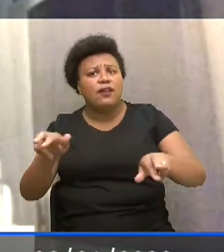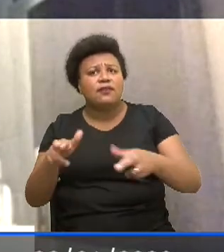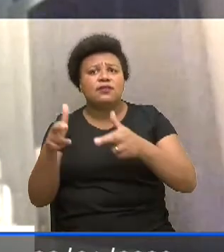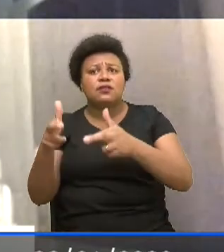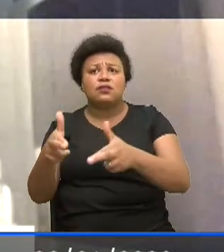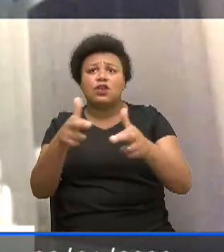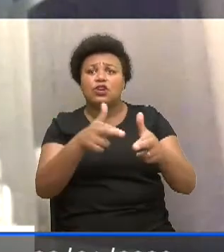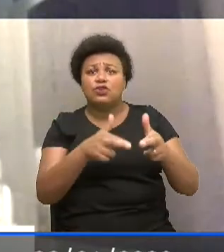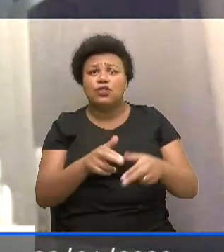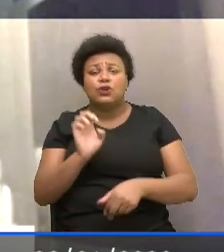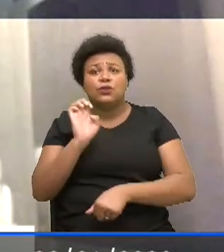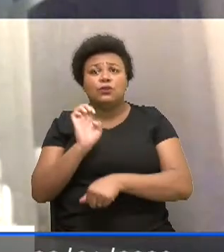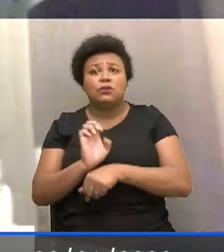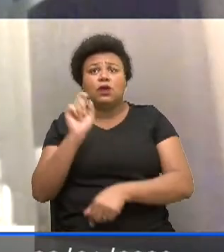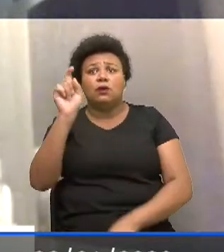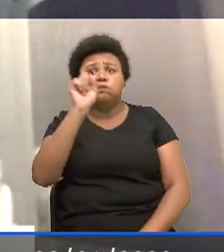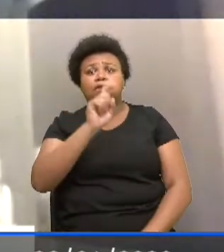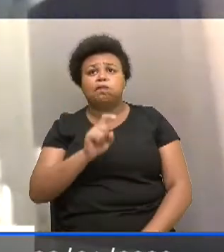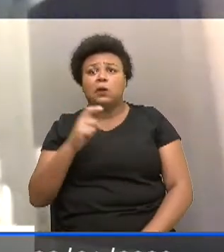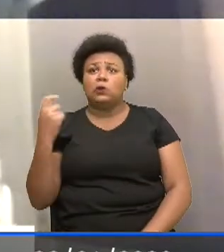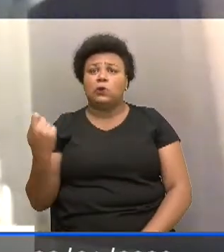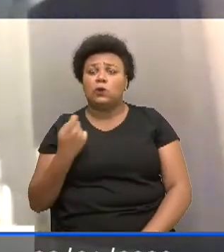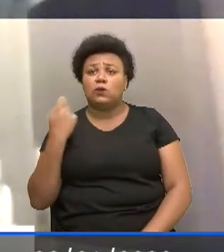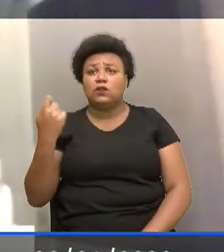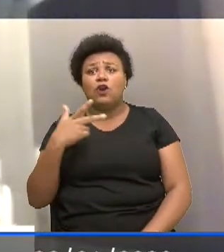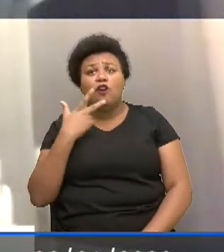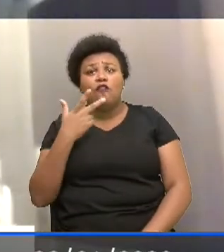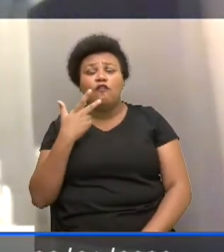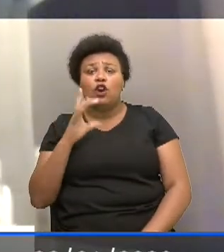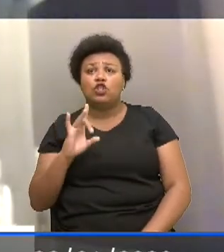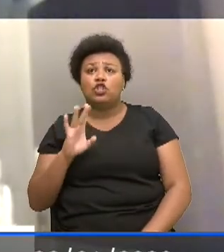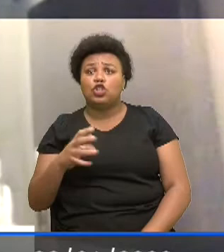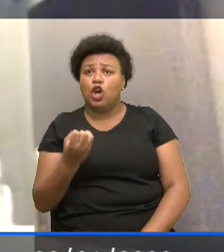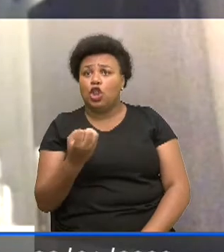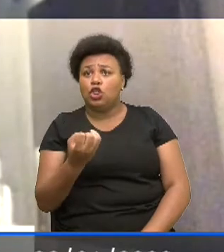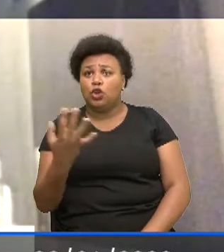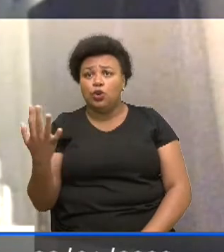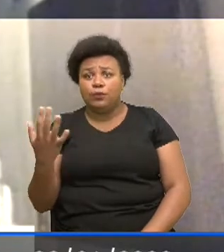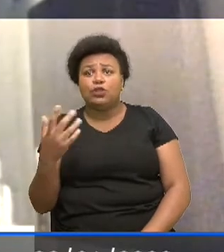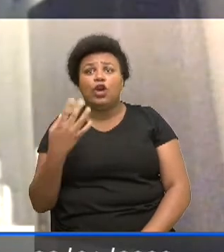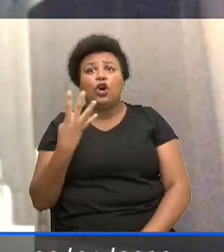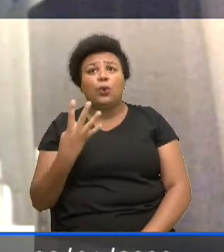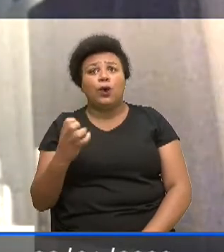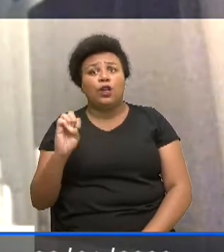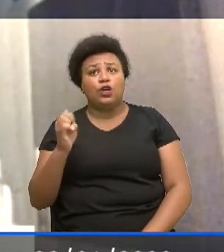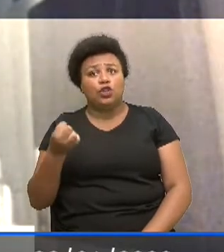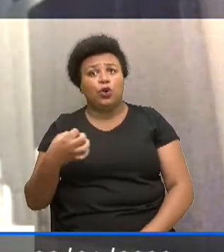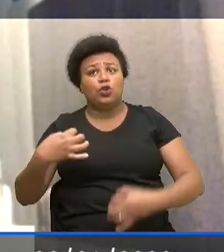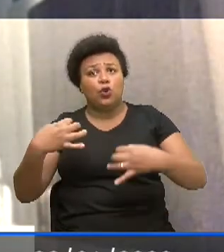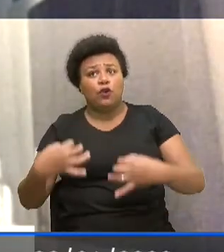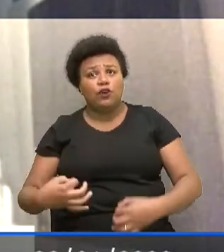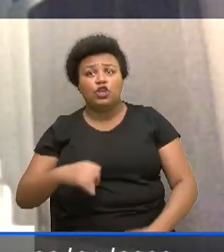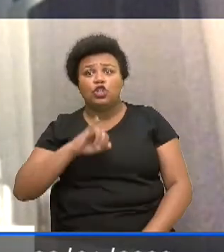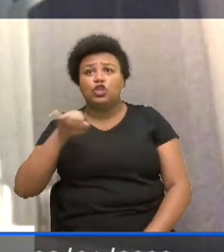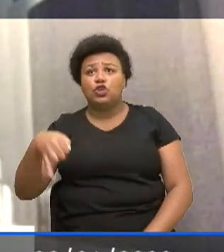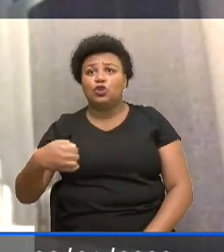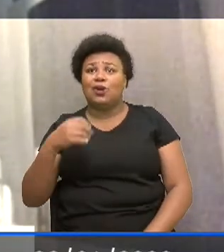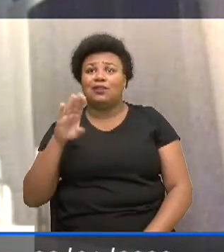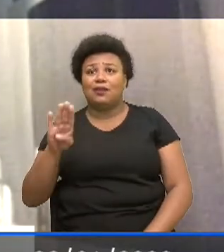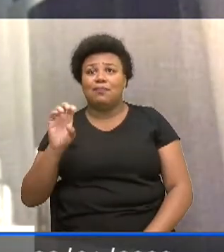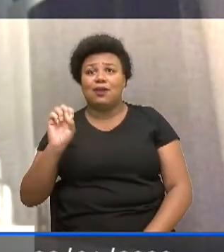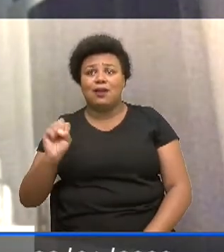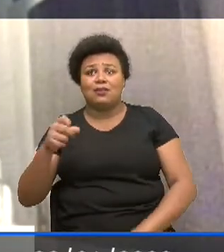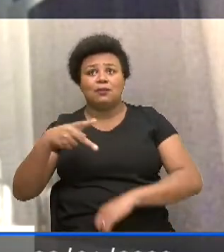regiões aqui do estado do Rio Grande do Sul. E cito apenas números, como 48 casos confirmados na JBS de Passo Fundo, com